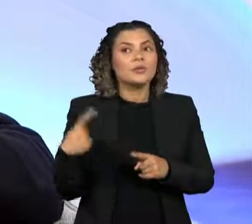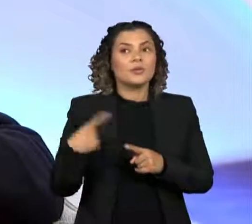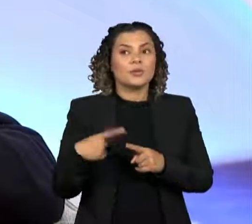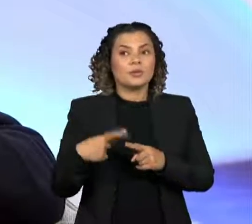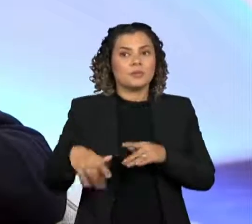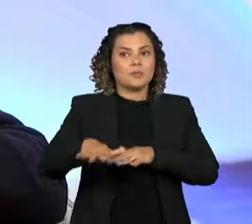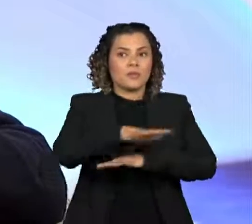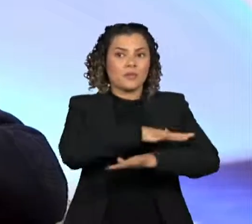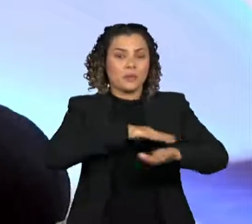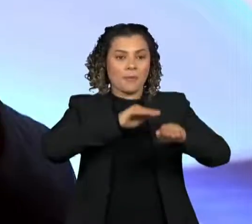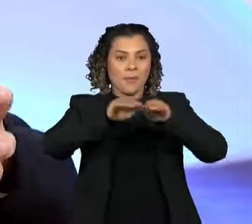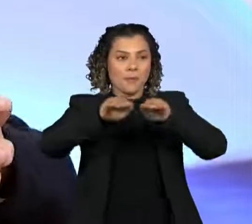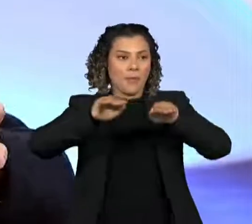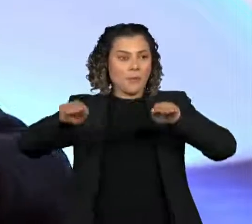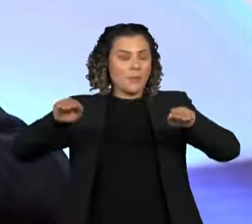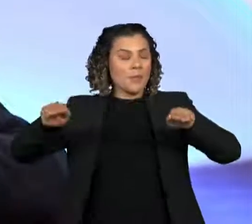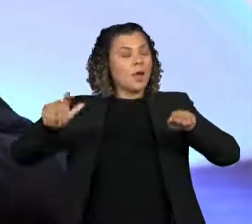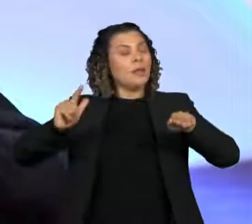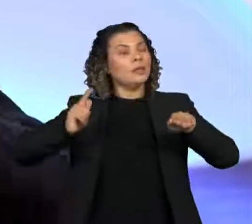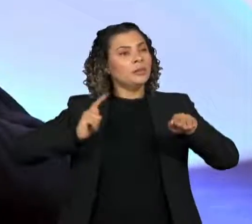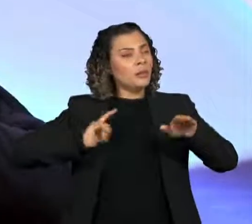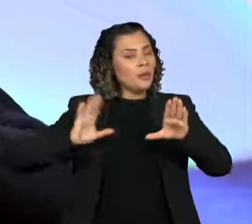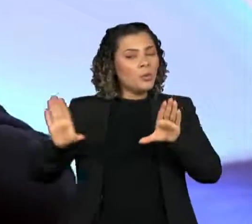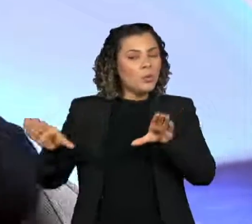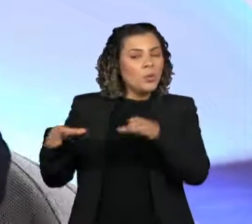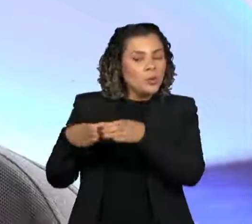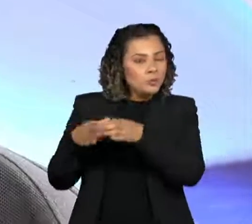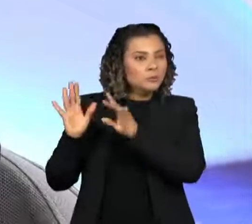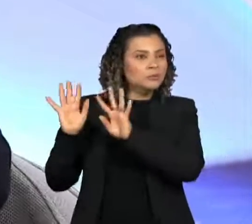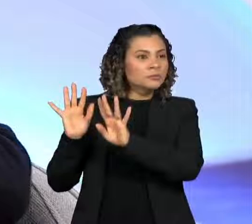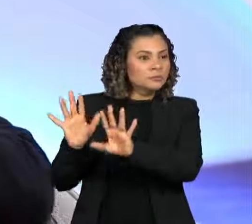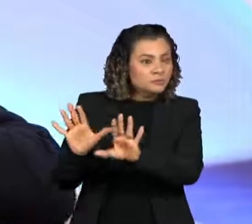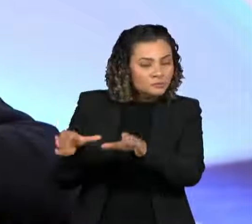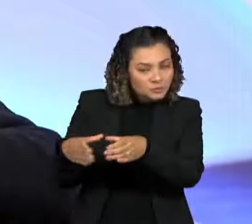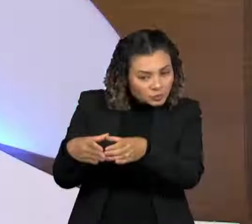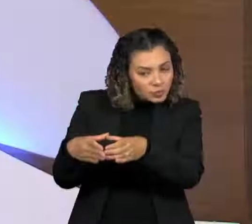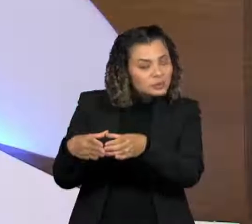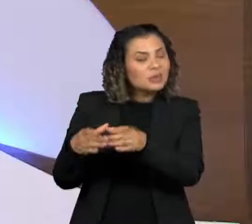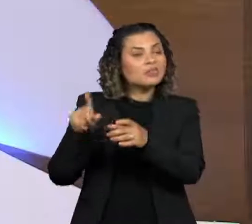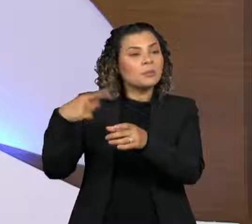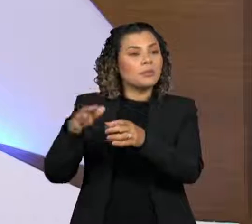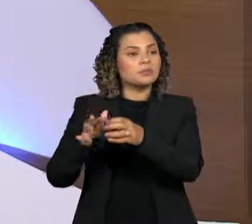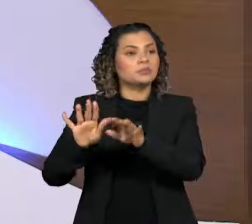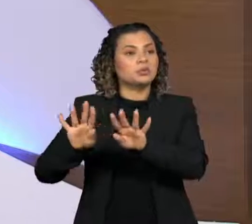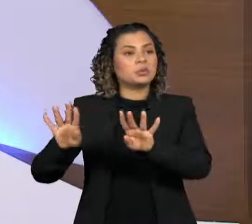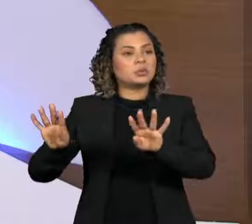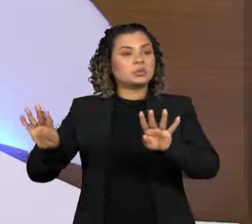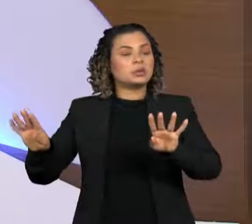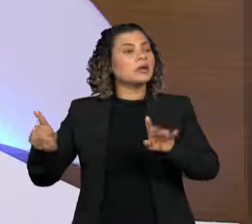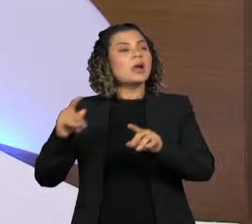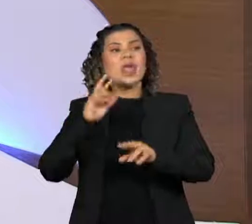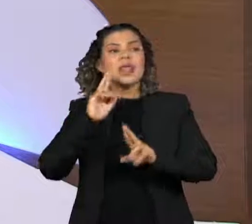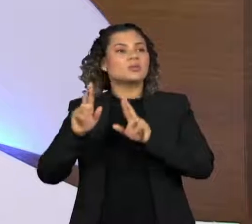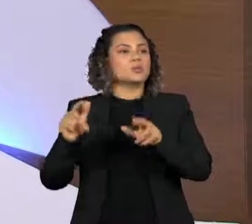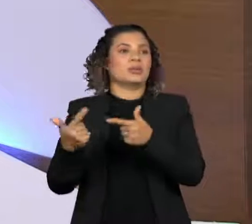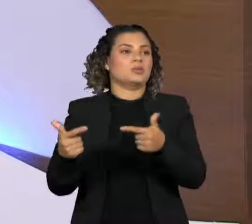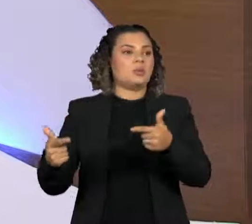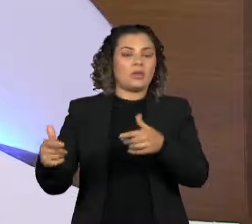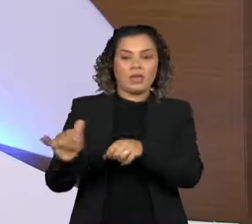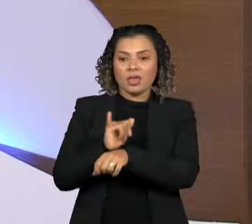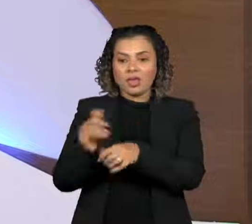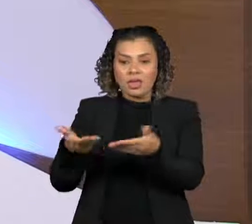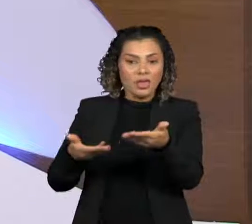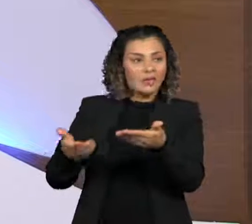movimentos de massa têm fluxo e refluxo. E quando ele não obtém grandes resultados